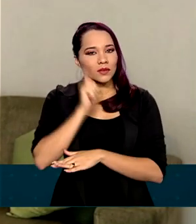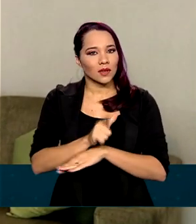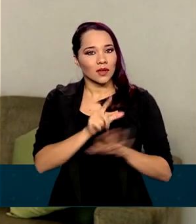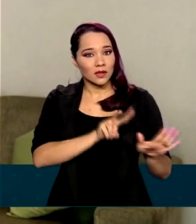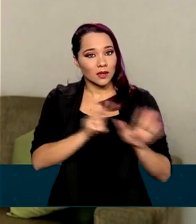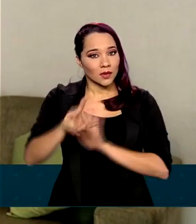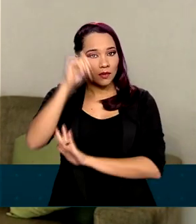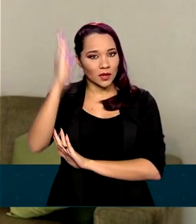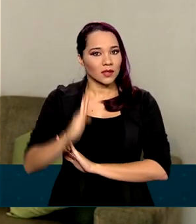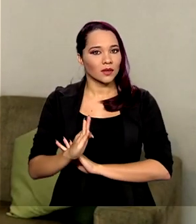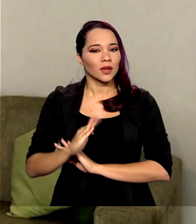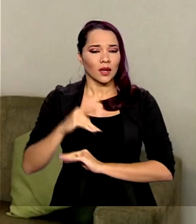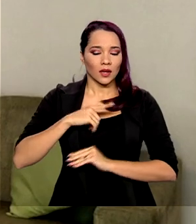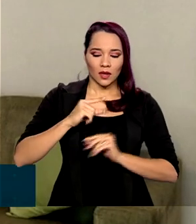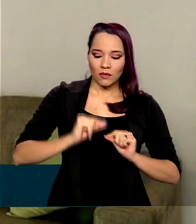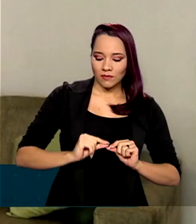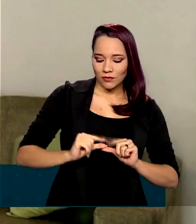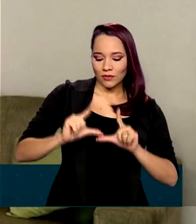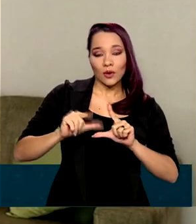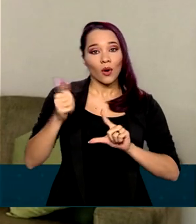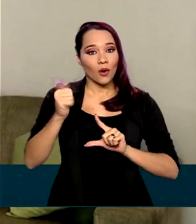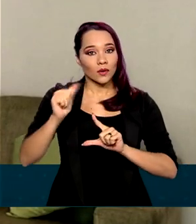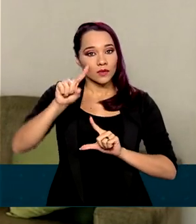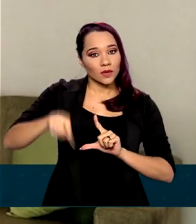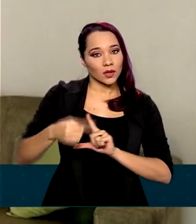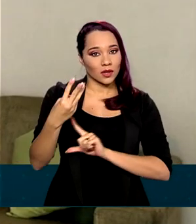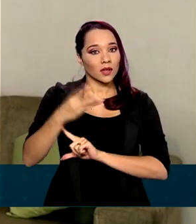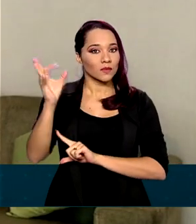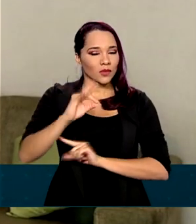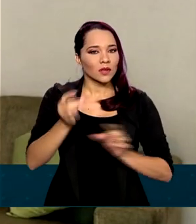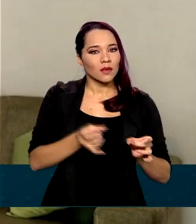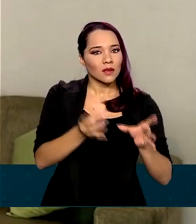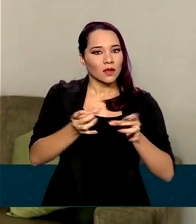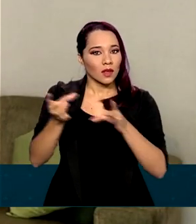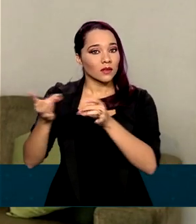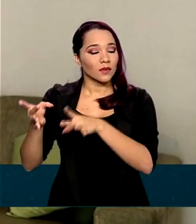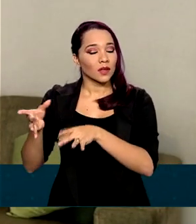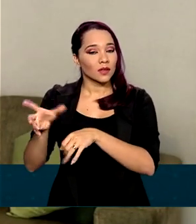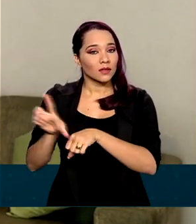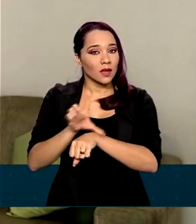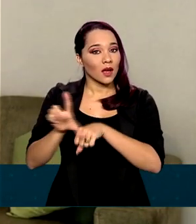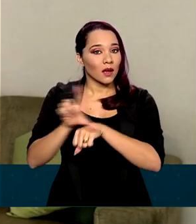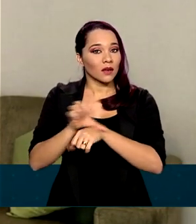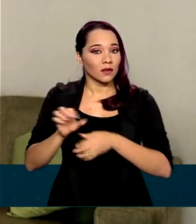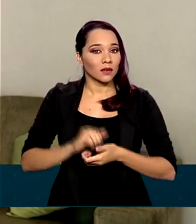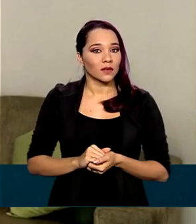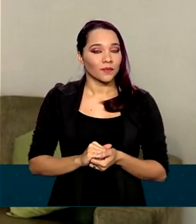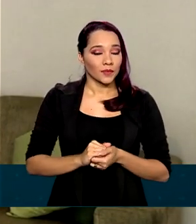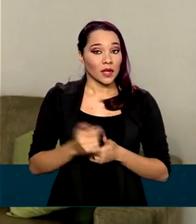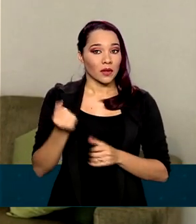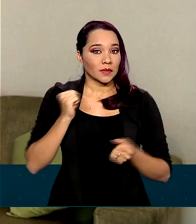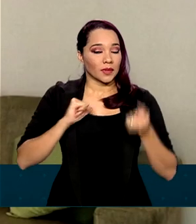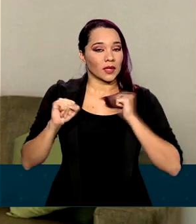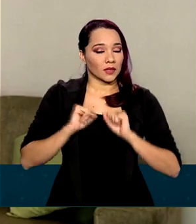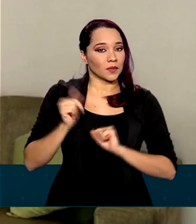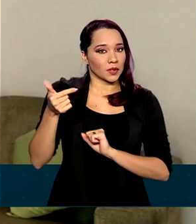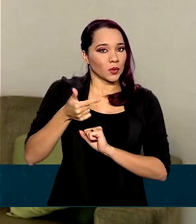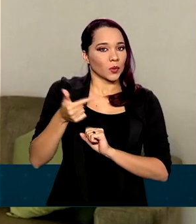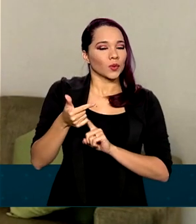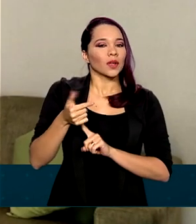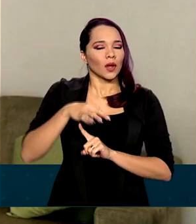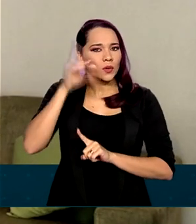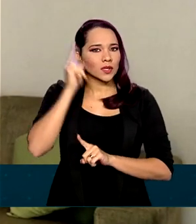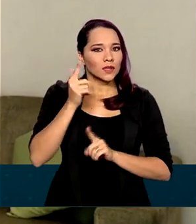e houve um aumento de 11,3% nas vendas no comércio. A expectativa para essa segunda edição é